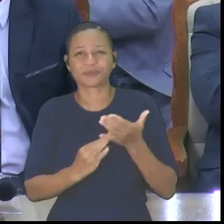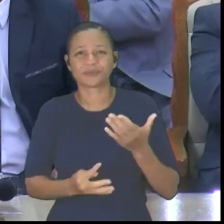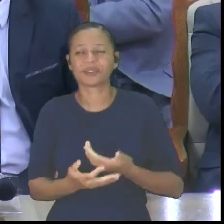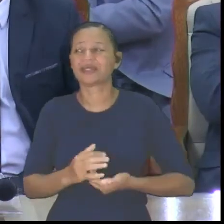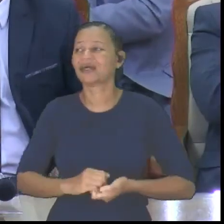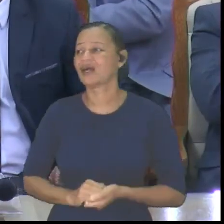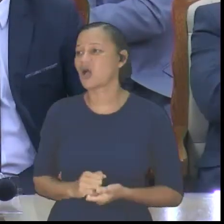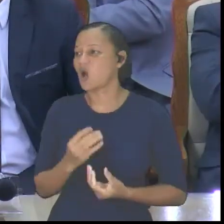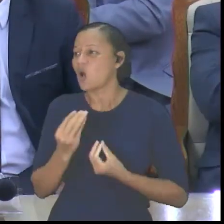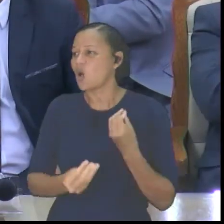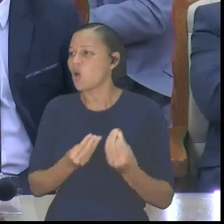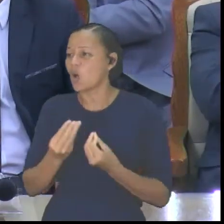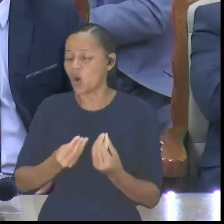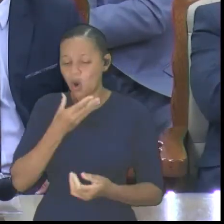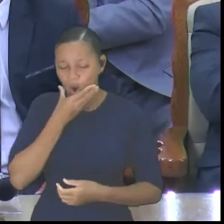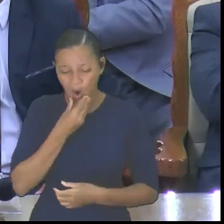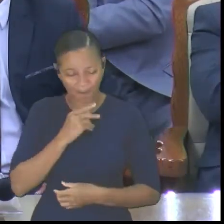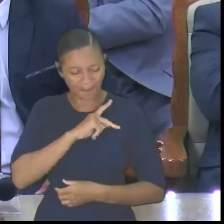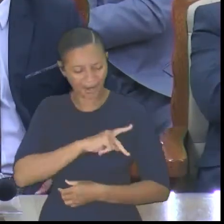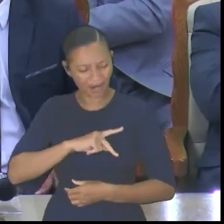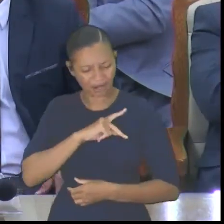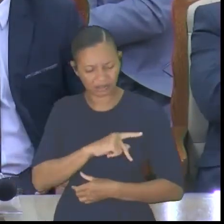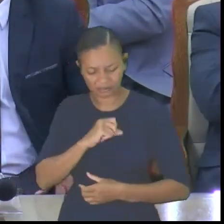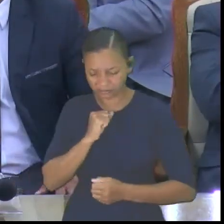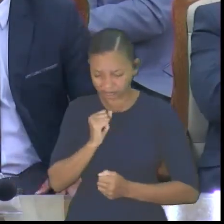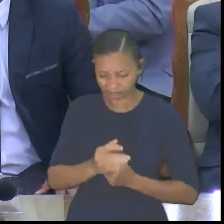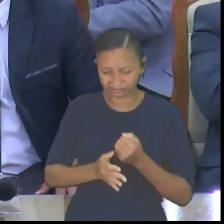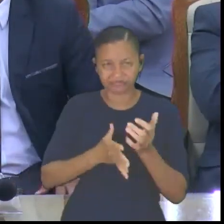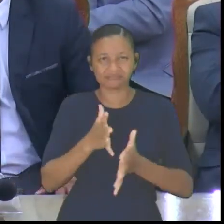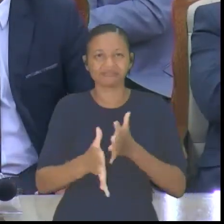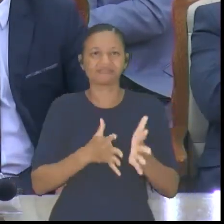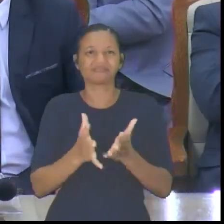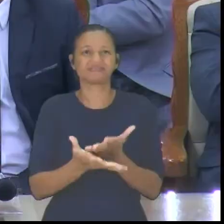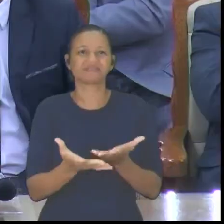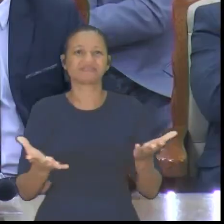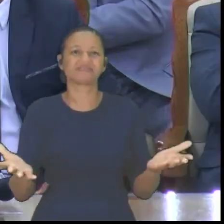é como se Paulo ele dissesse para ele mesmo,